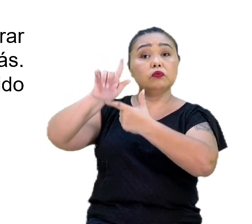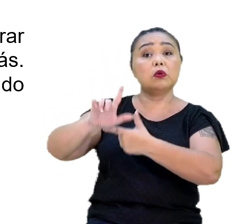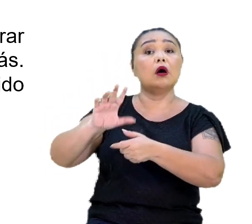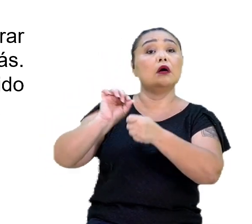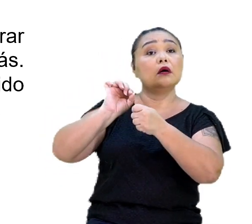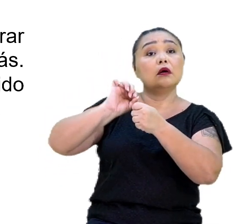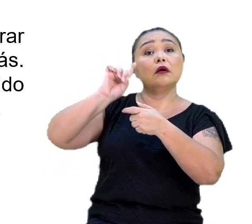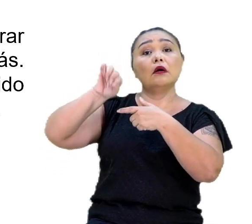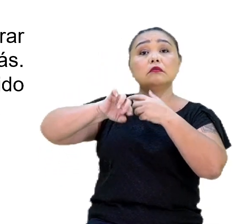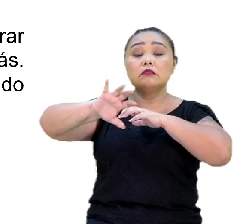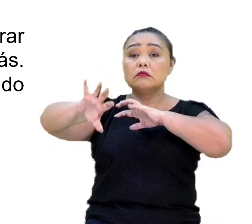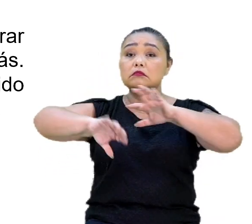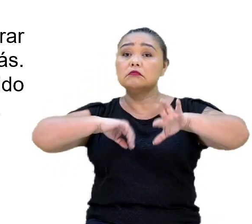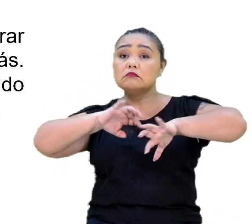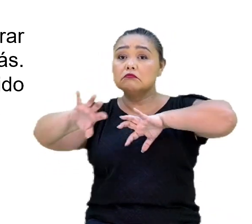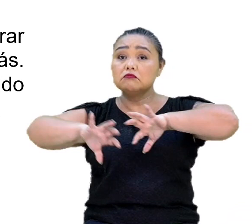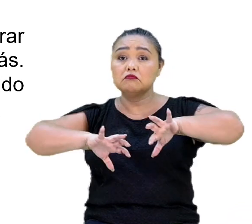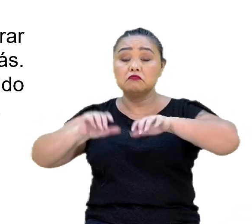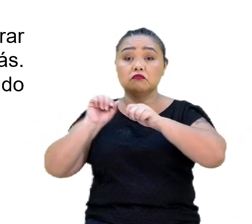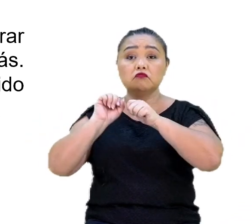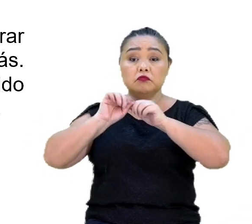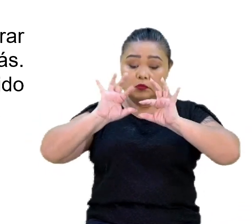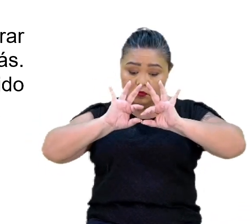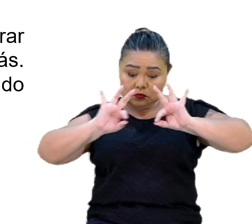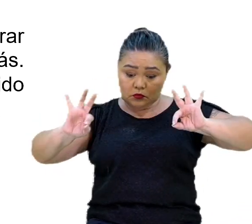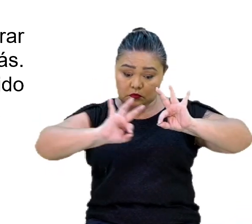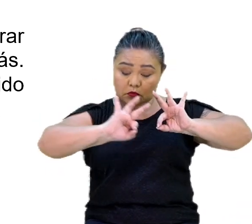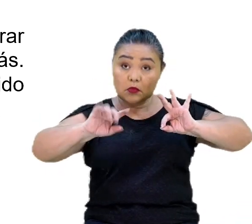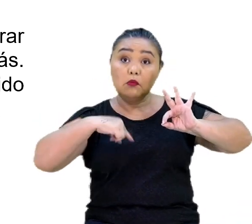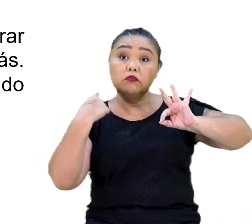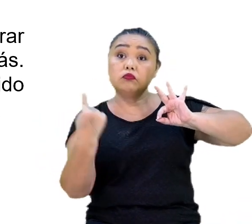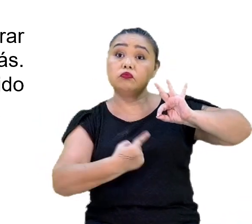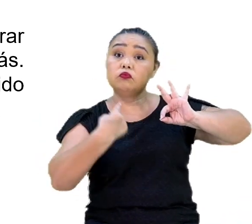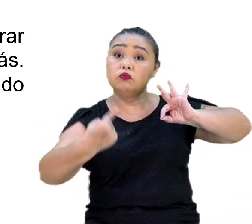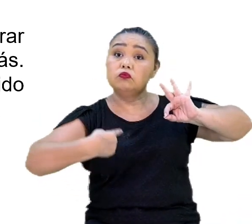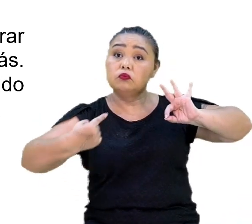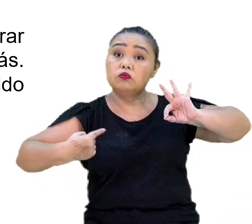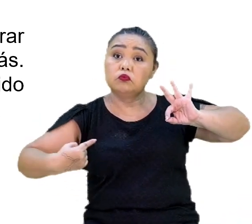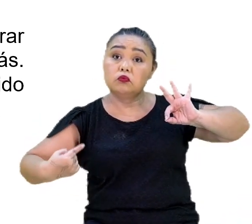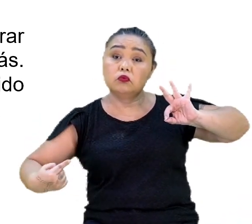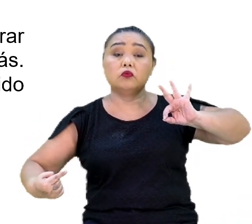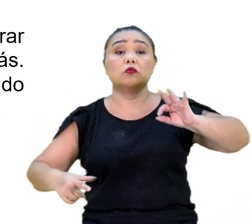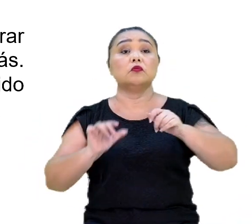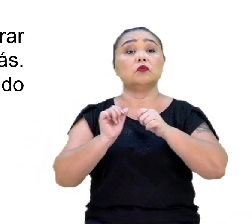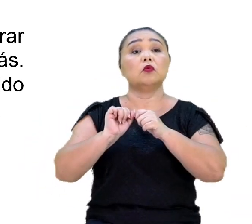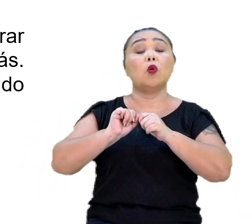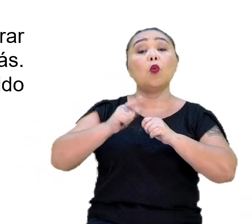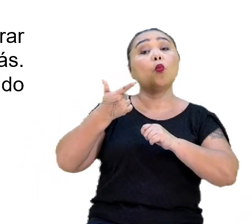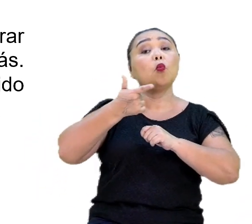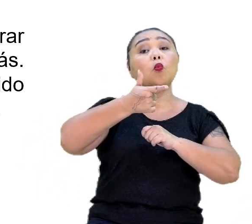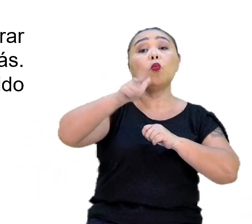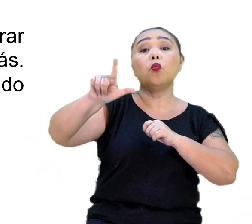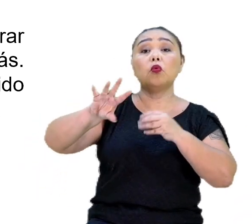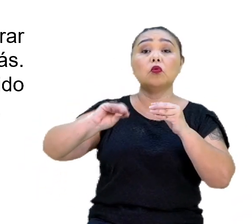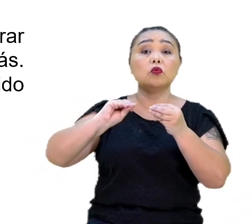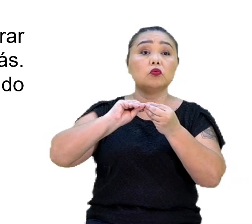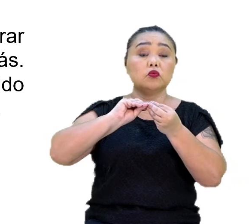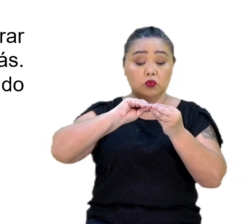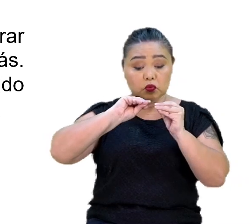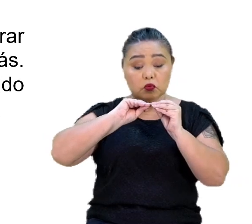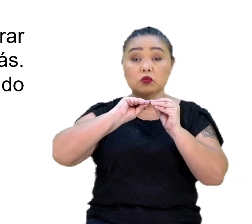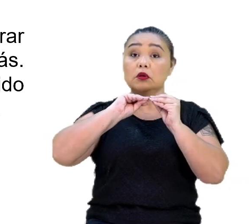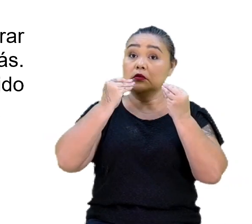da aceleração de tubos dentro de uma centrífuga. Outro processo de separação de misturas é a